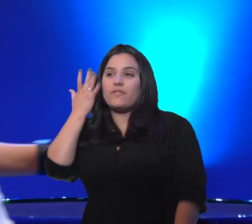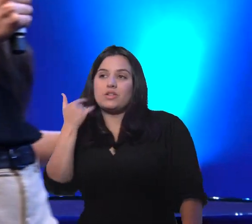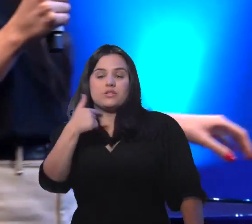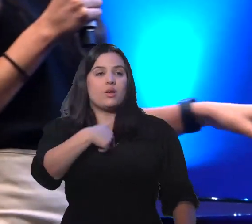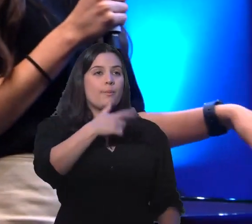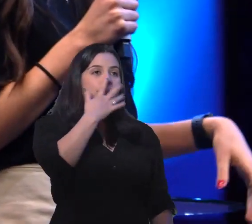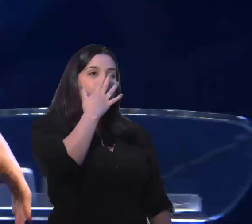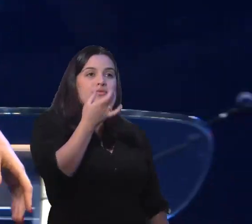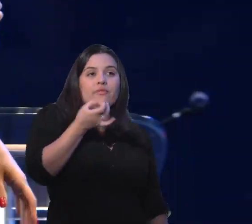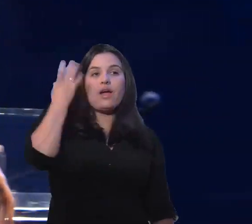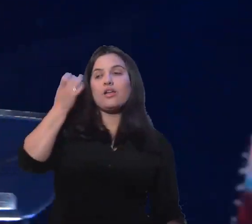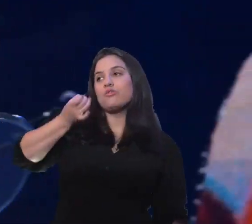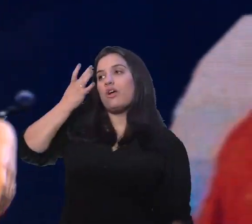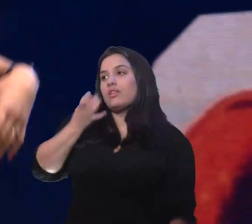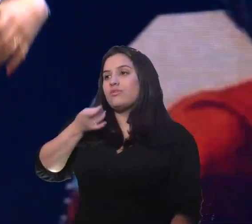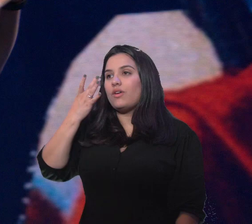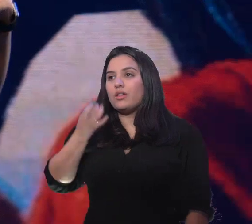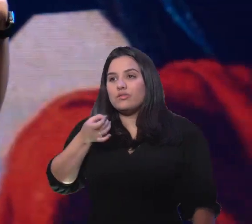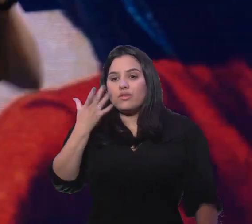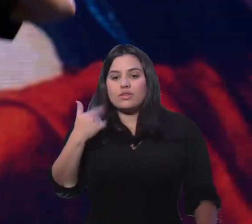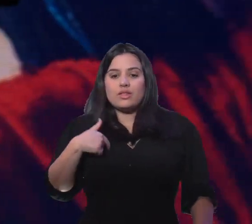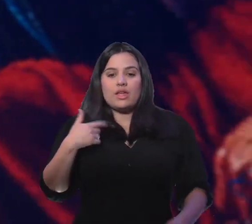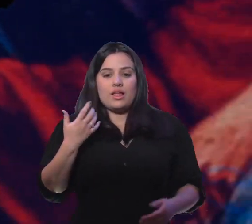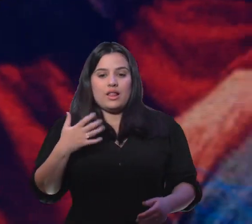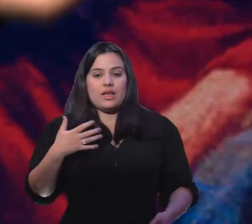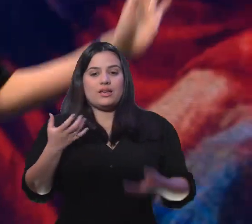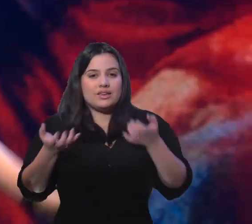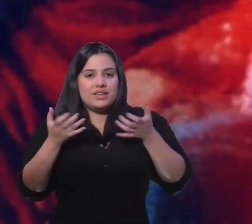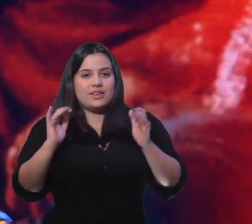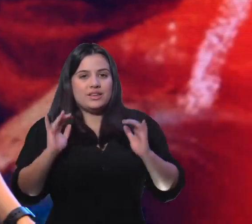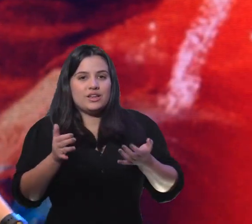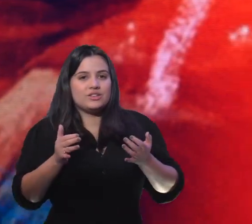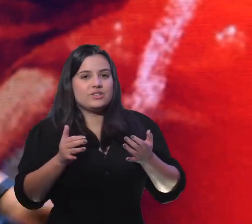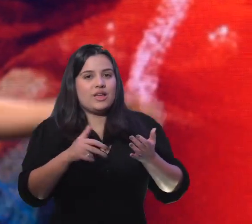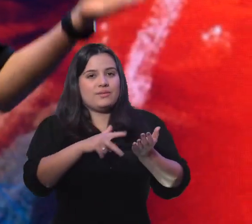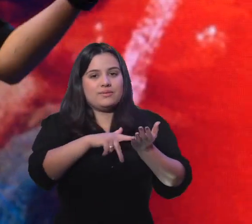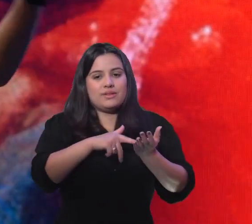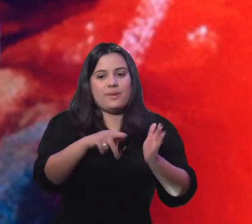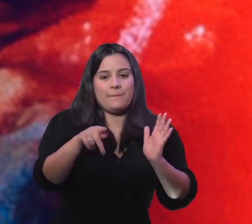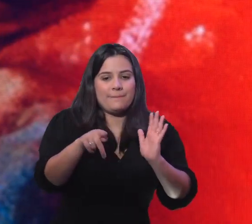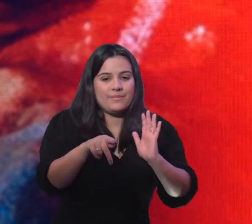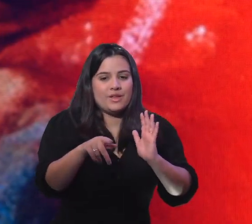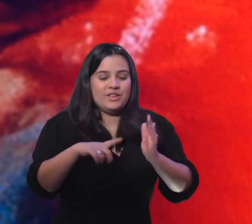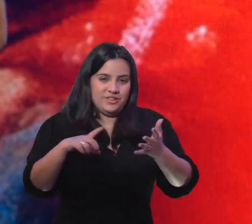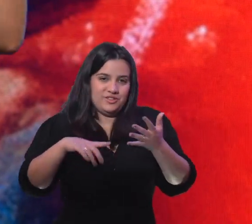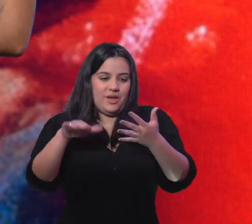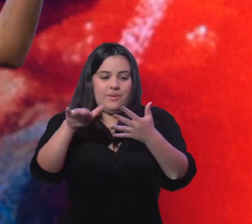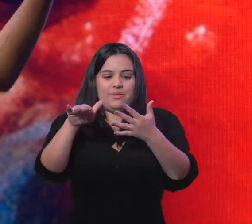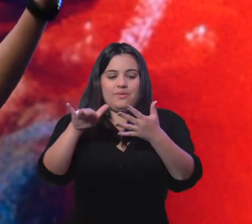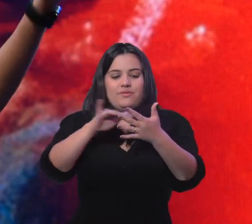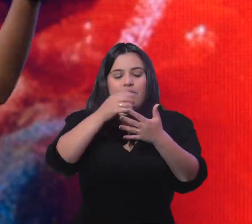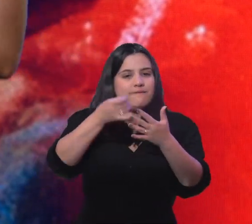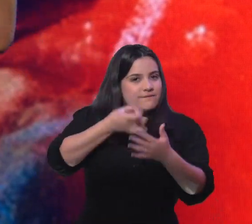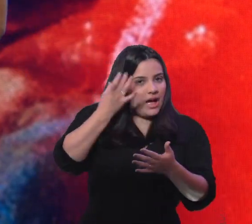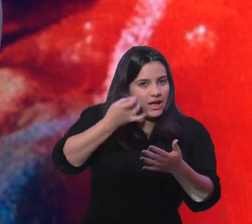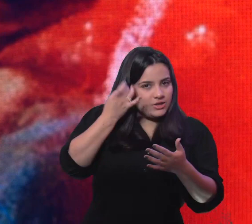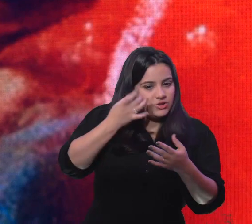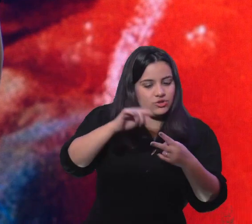achei muito fácil esquiar. E ela queria ir já na pista, tipo, intermediária lá no negócio, porque tinha a classificação das pistas. Tinha pista